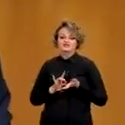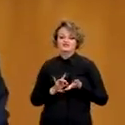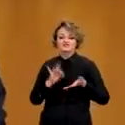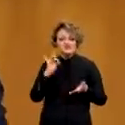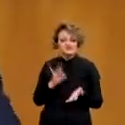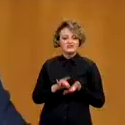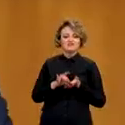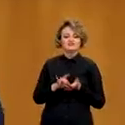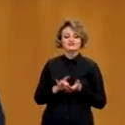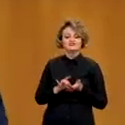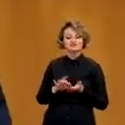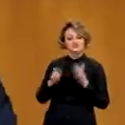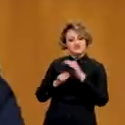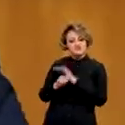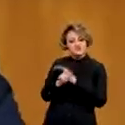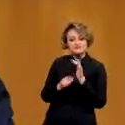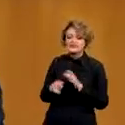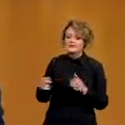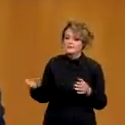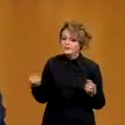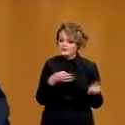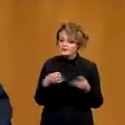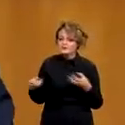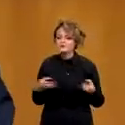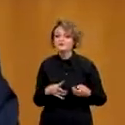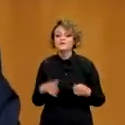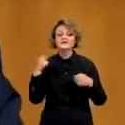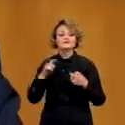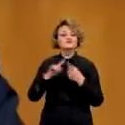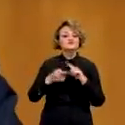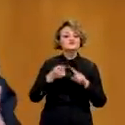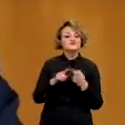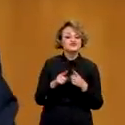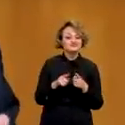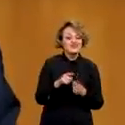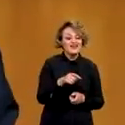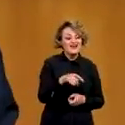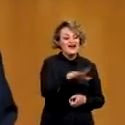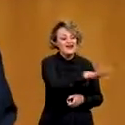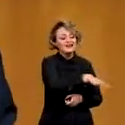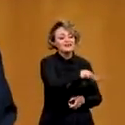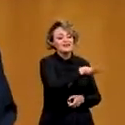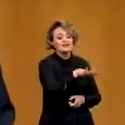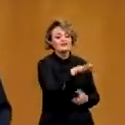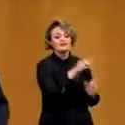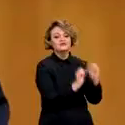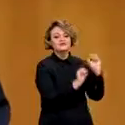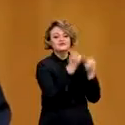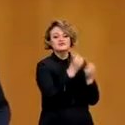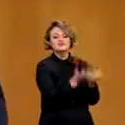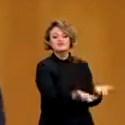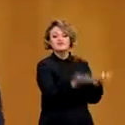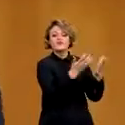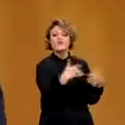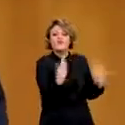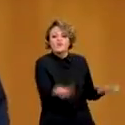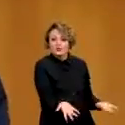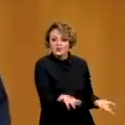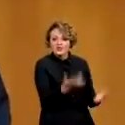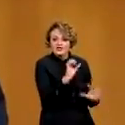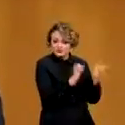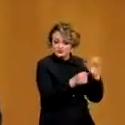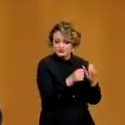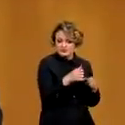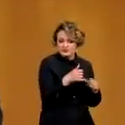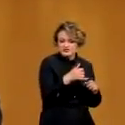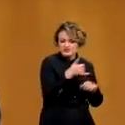da gente fazer investimento, fazer inovação, nós temos que discutir que nicho de indústria a gente vai querer crescer. A gente vai recuperar a indústria de óleo e